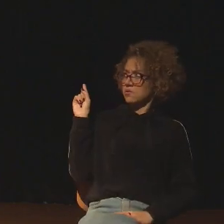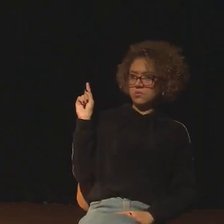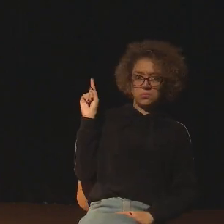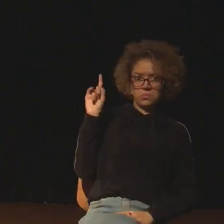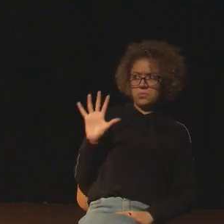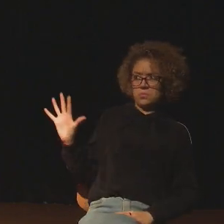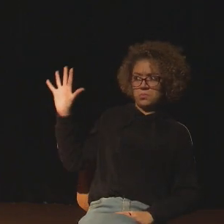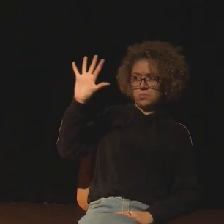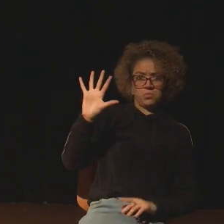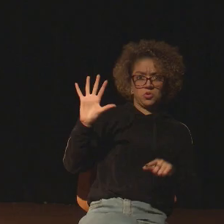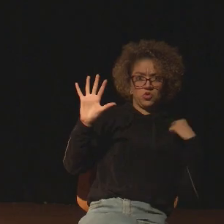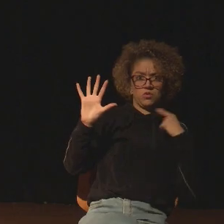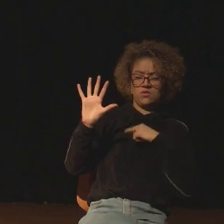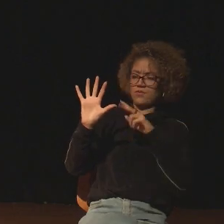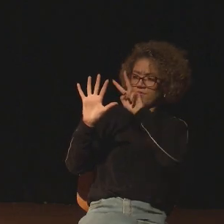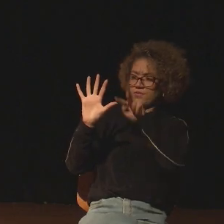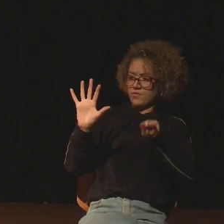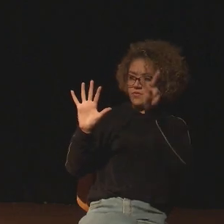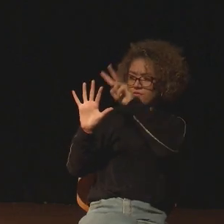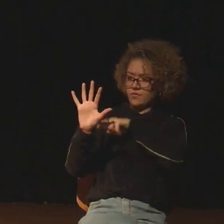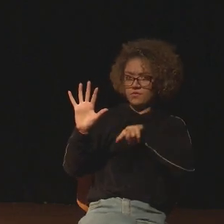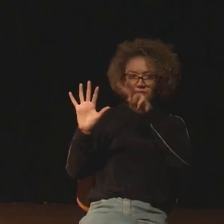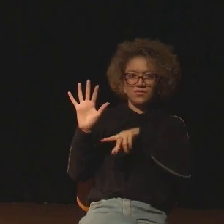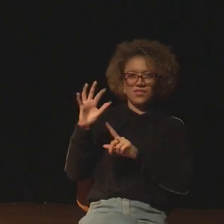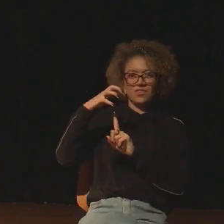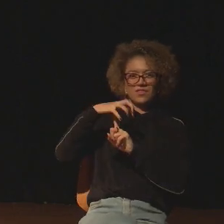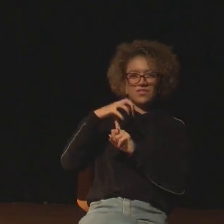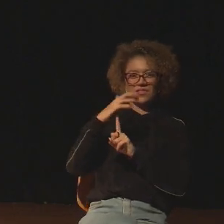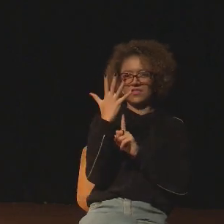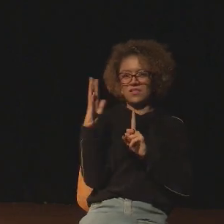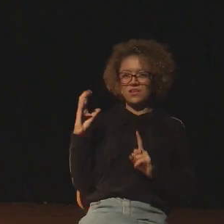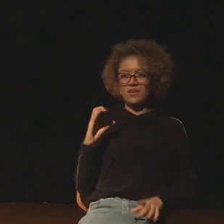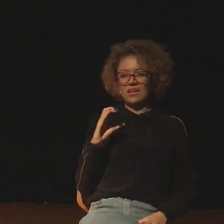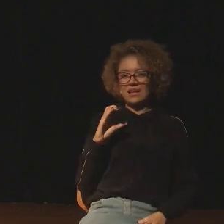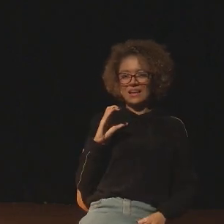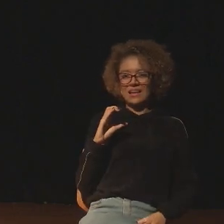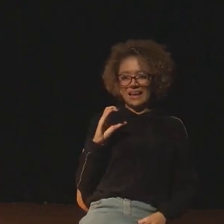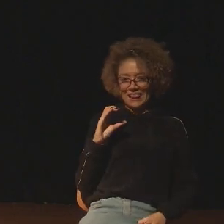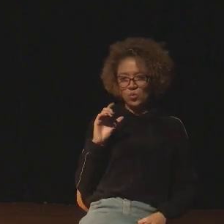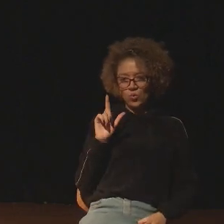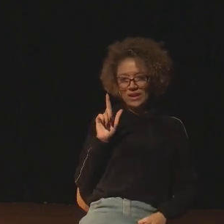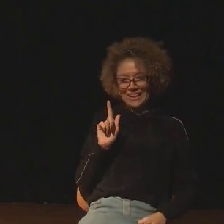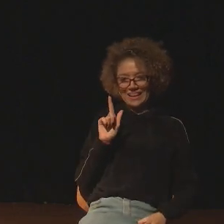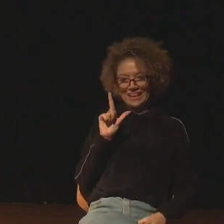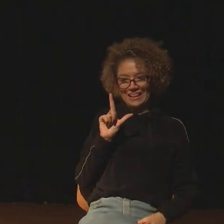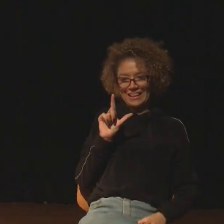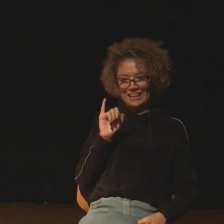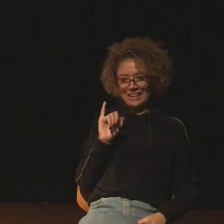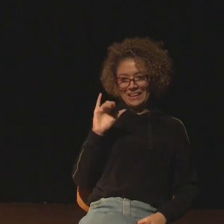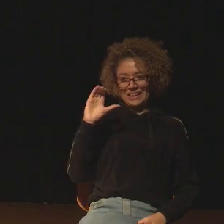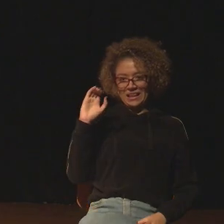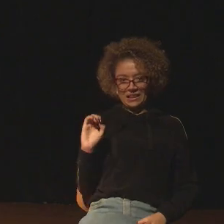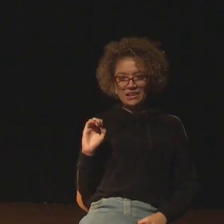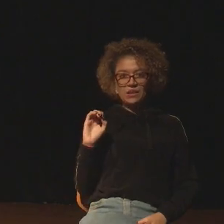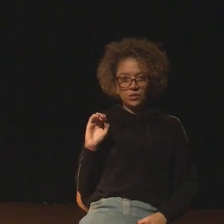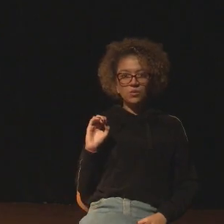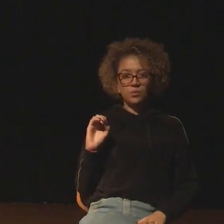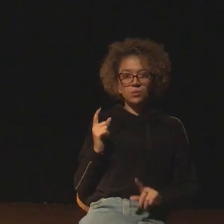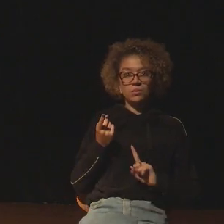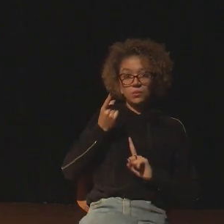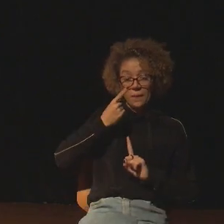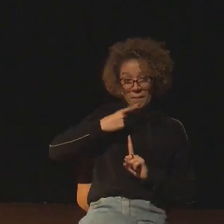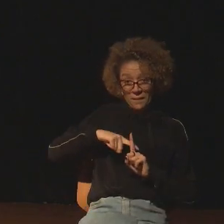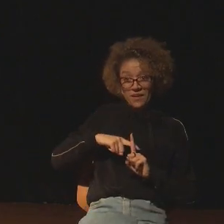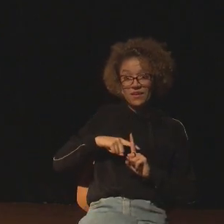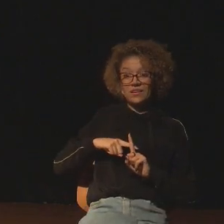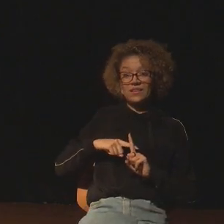geral, a gente vê a parte de baixo, que é a Praça Rodrigo Lefebvre, que já existe, já praticamente com essa configuração, e